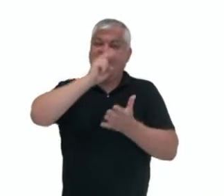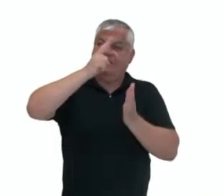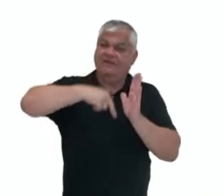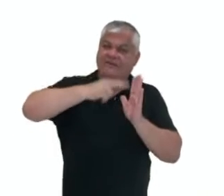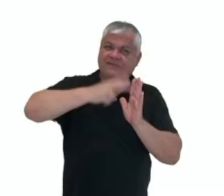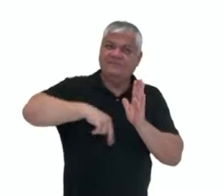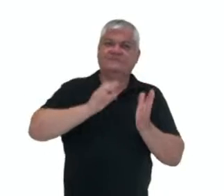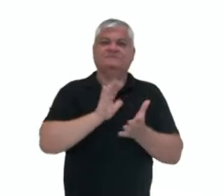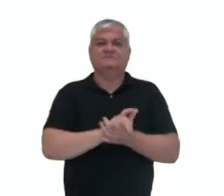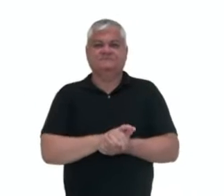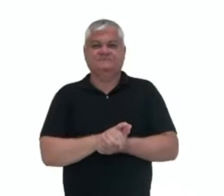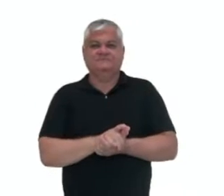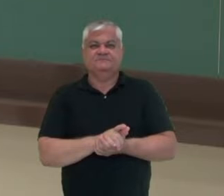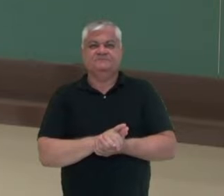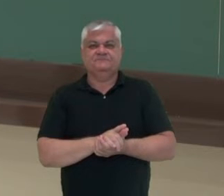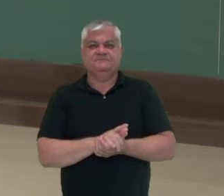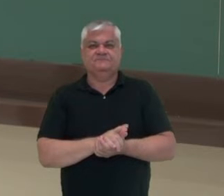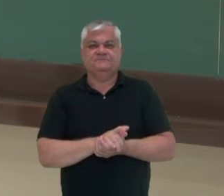literárias favoritas.